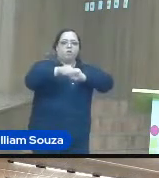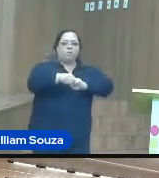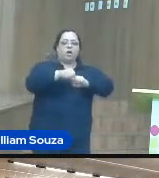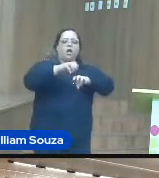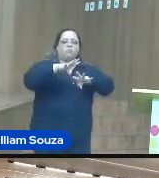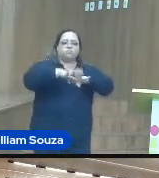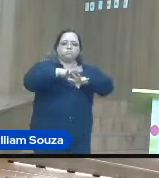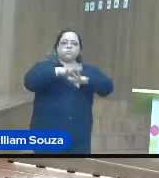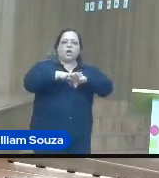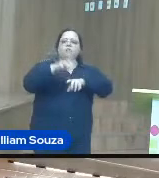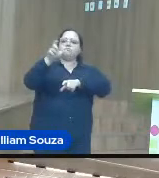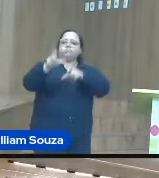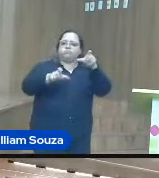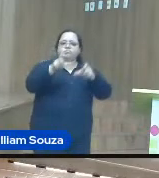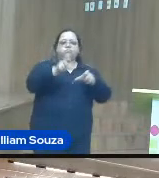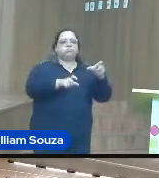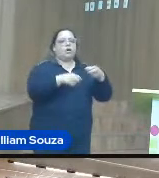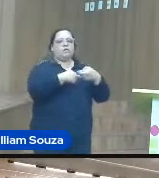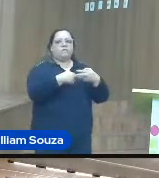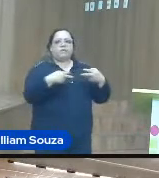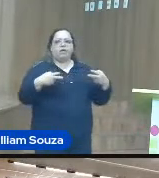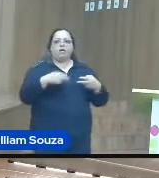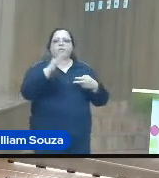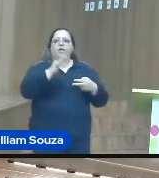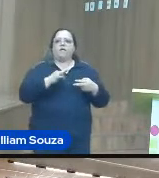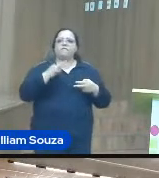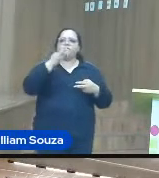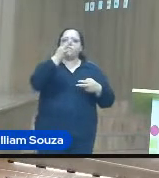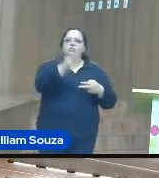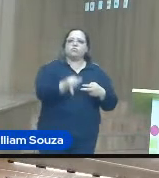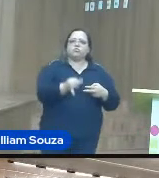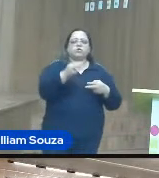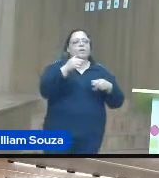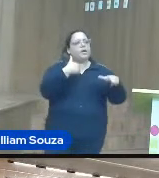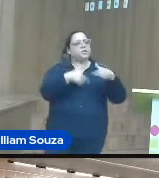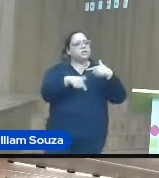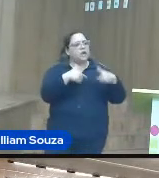matemático para trabalhar, né, e poder dar conta, né,